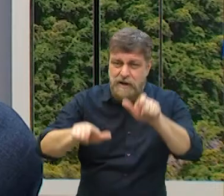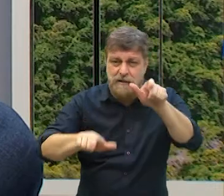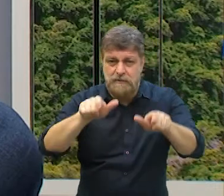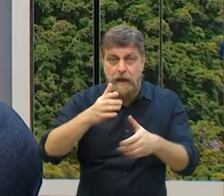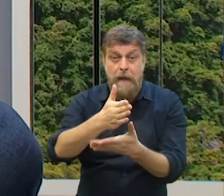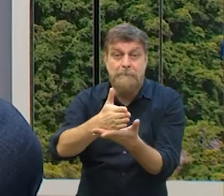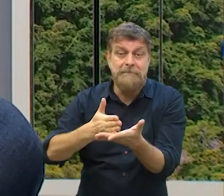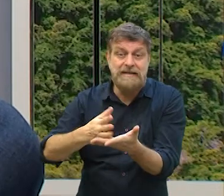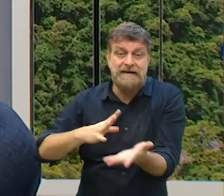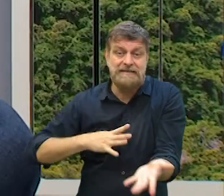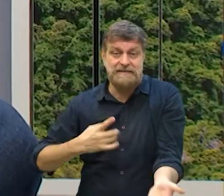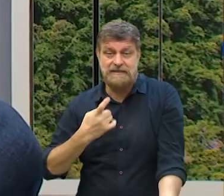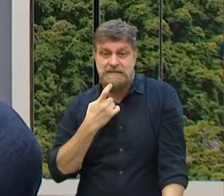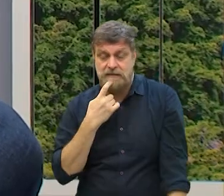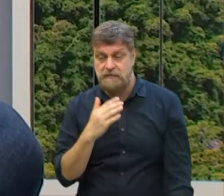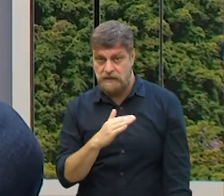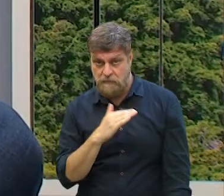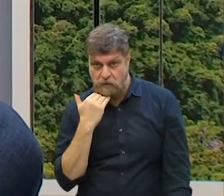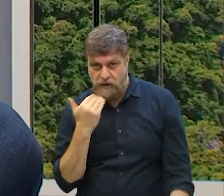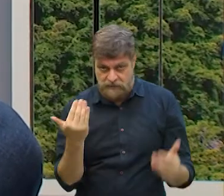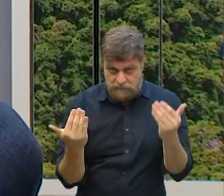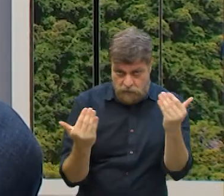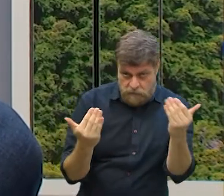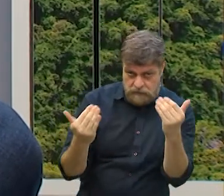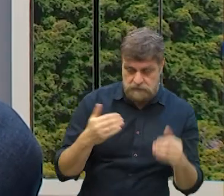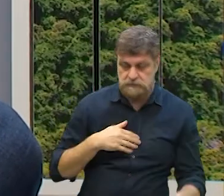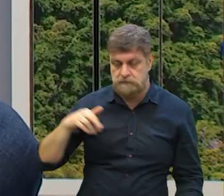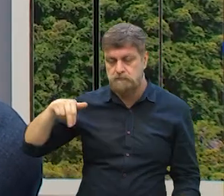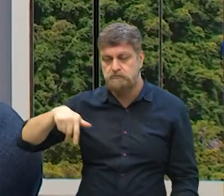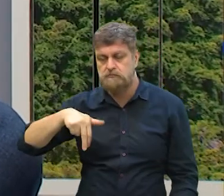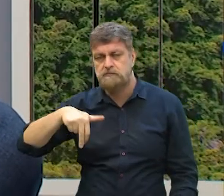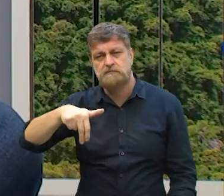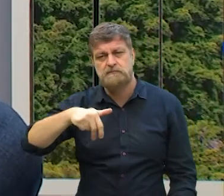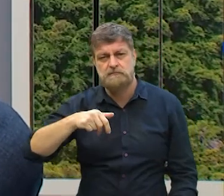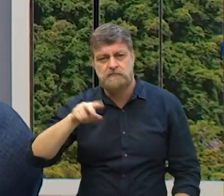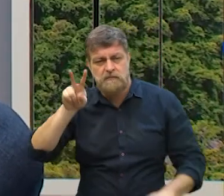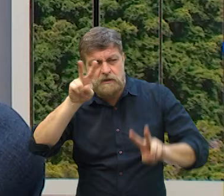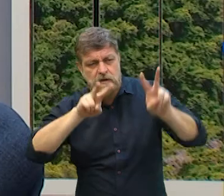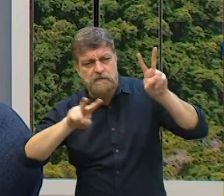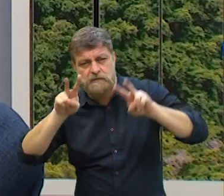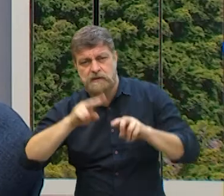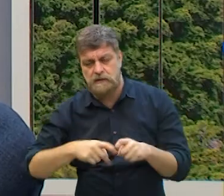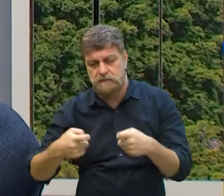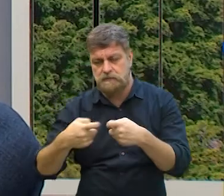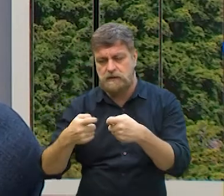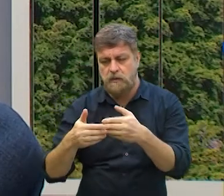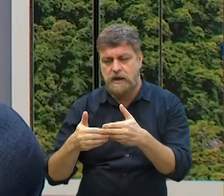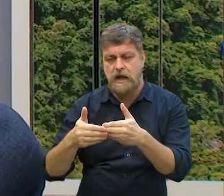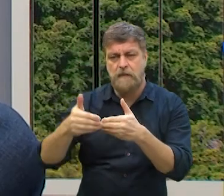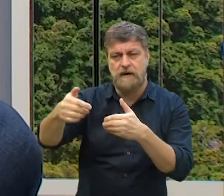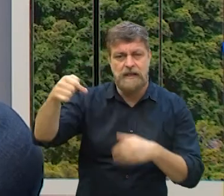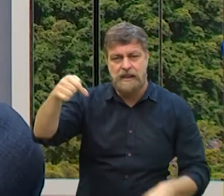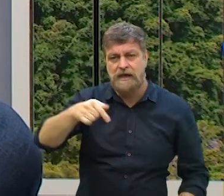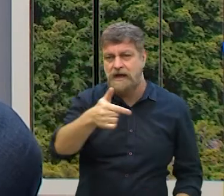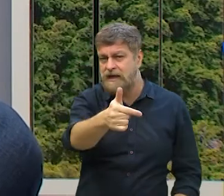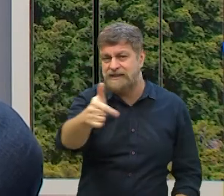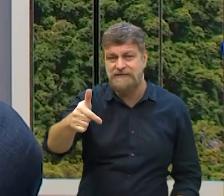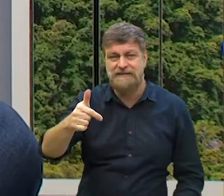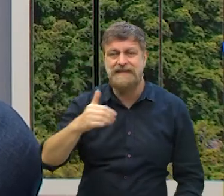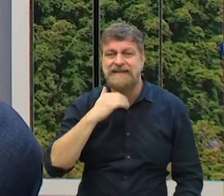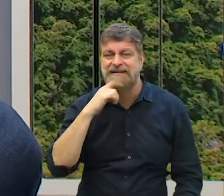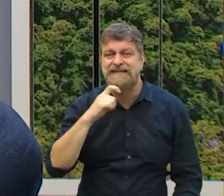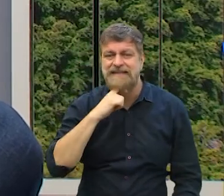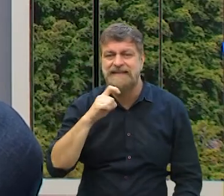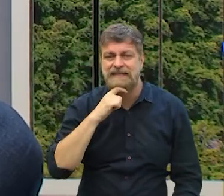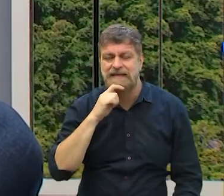da população de Campinas. Então, se você andar pela cidade, imaginar que, por exemplo, da Anguera para lá, não existe